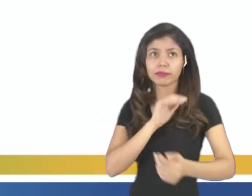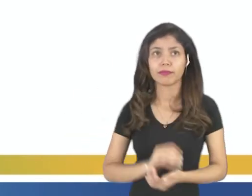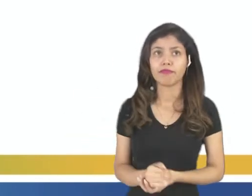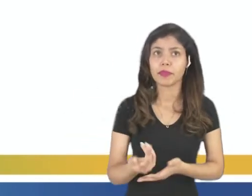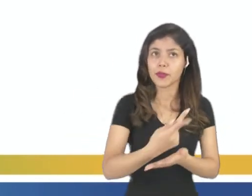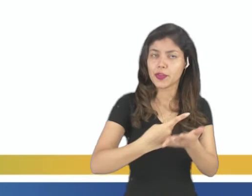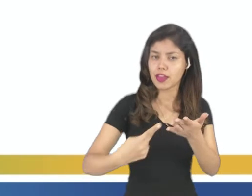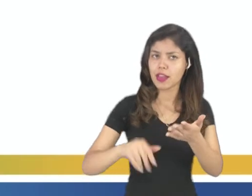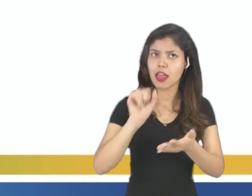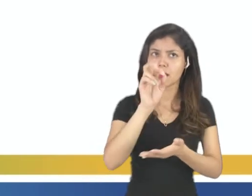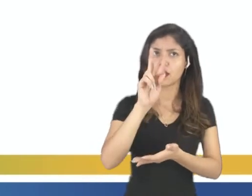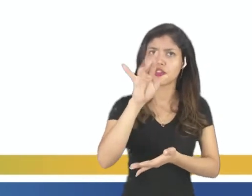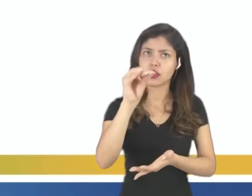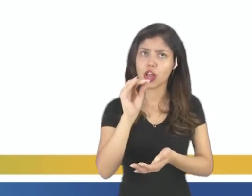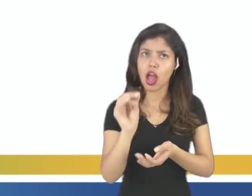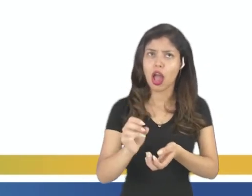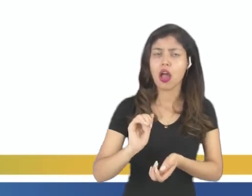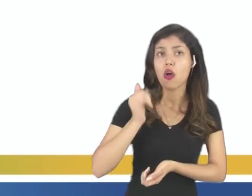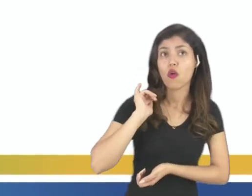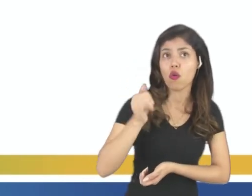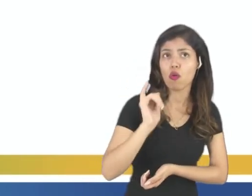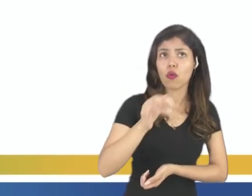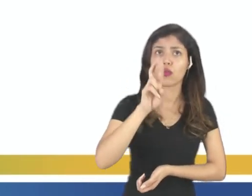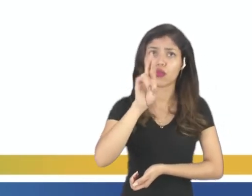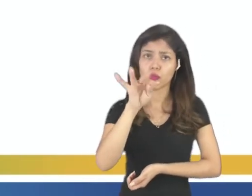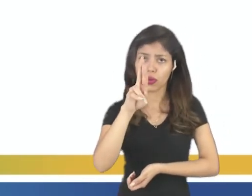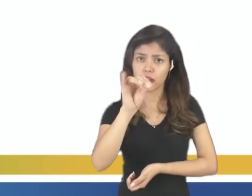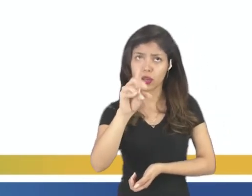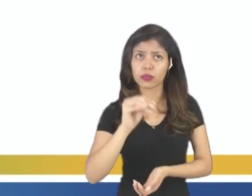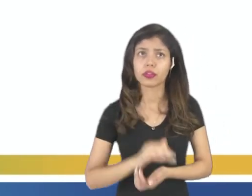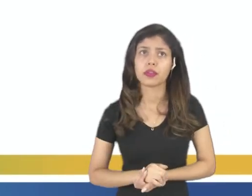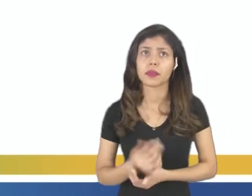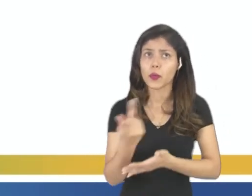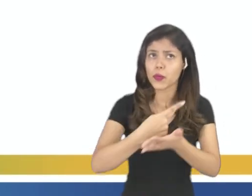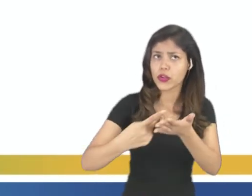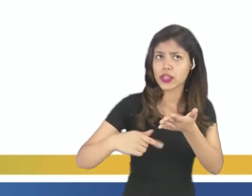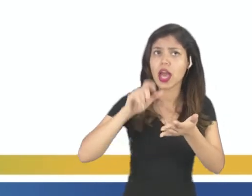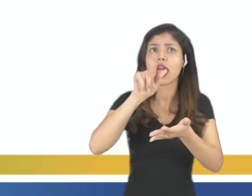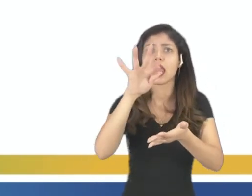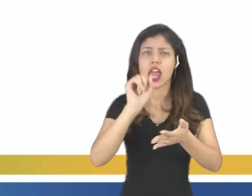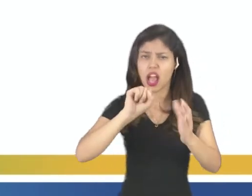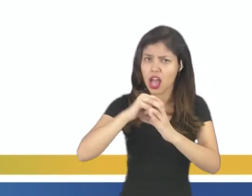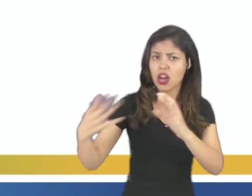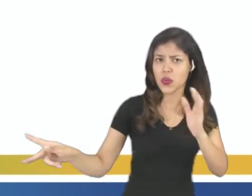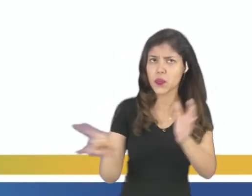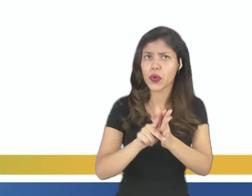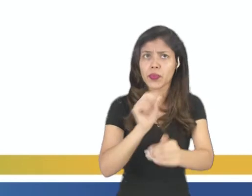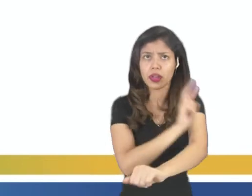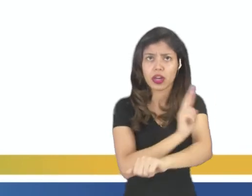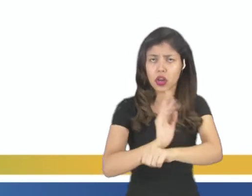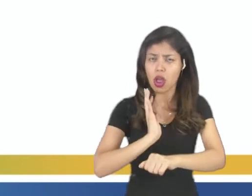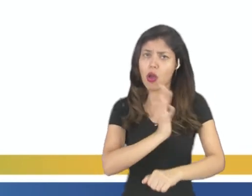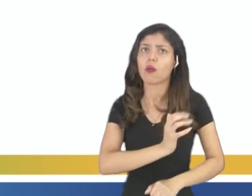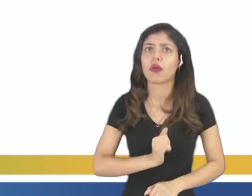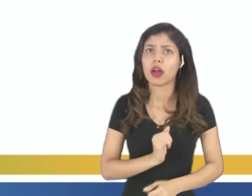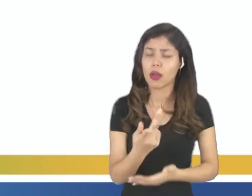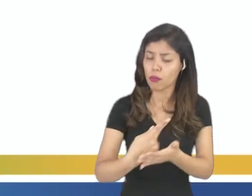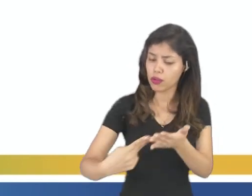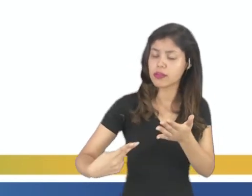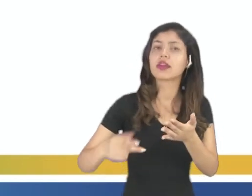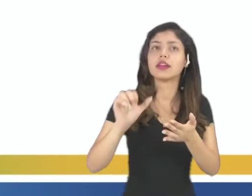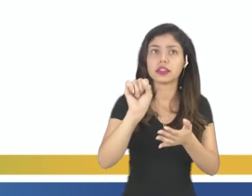poesia satírica e contos burlescos, poesia lírica de caráter religioso e amoroso e